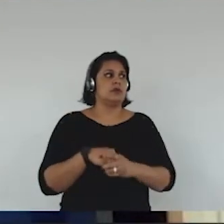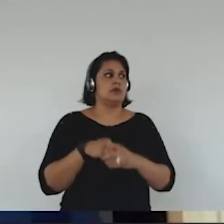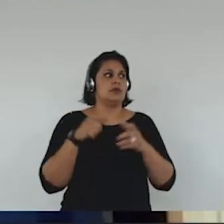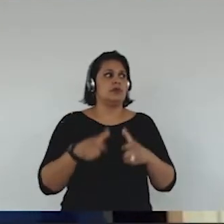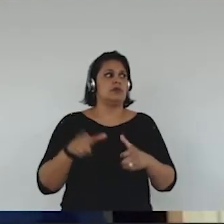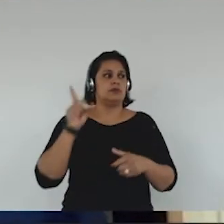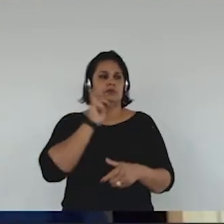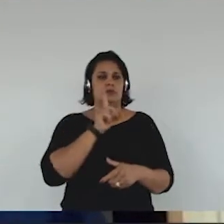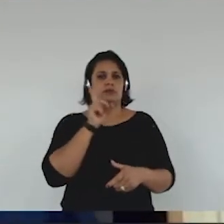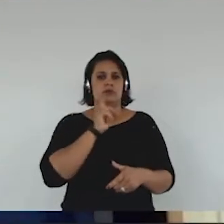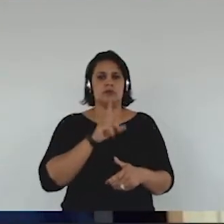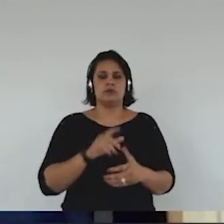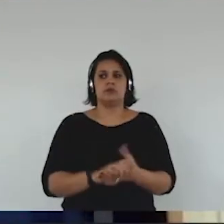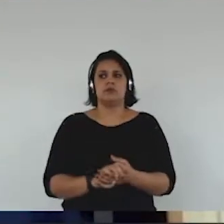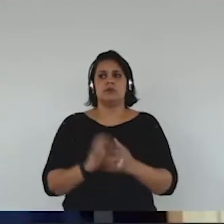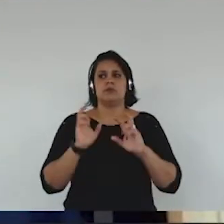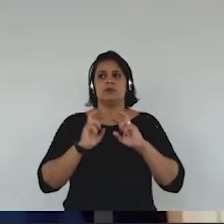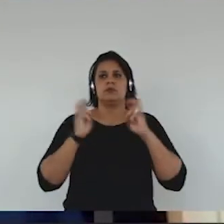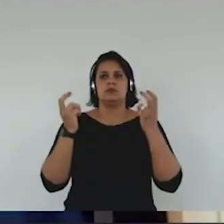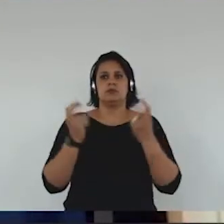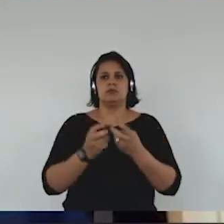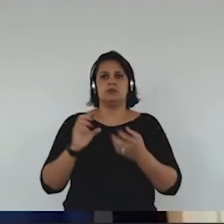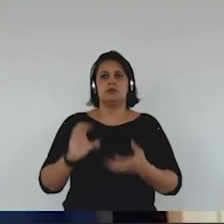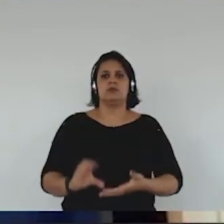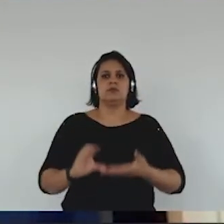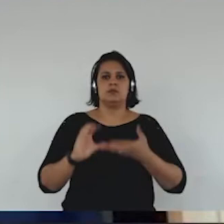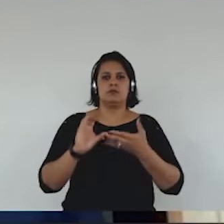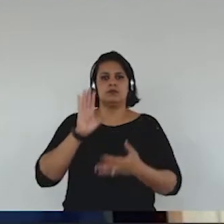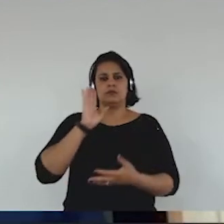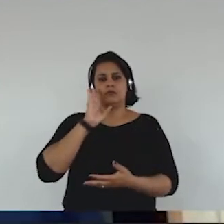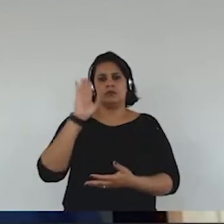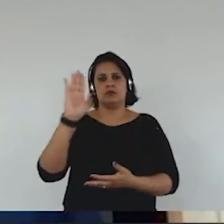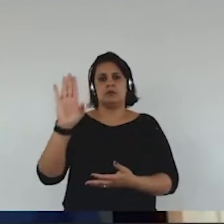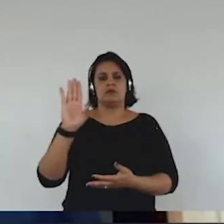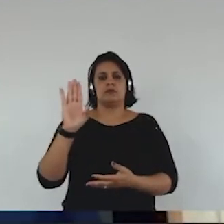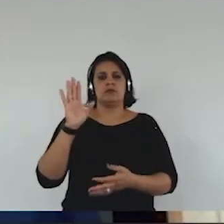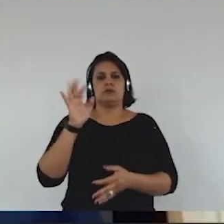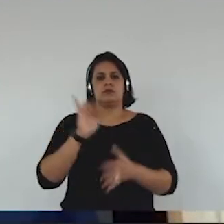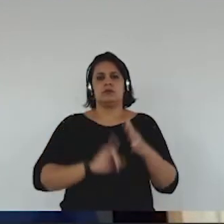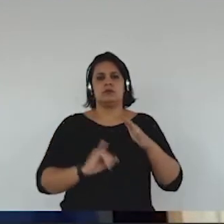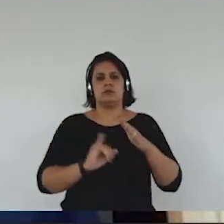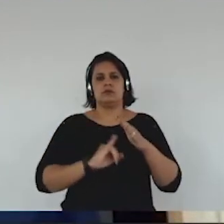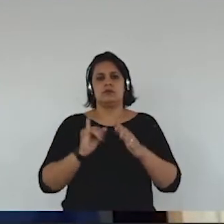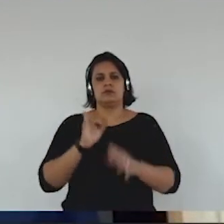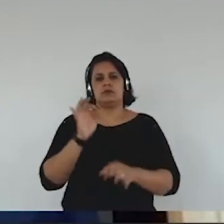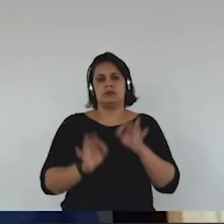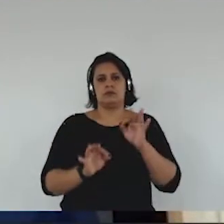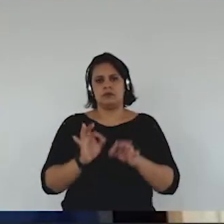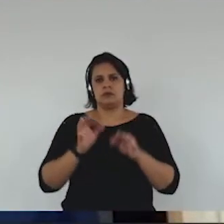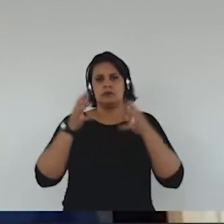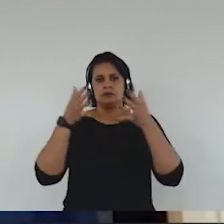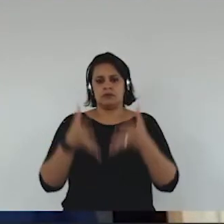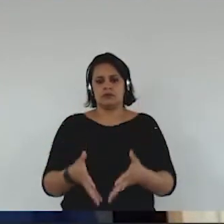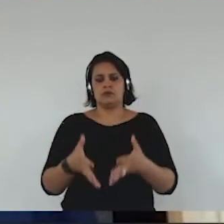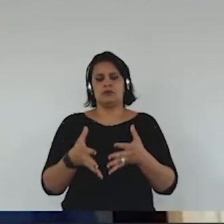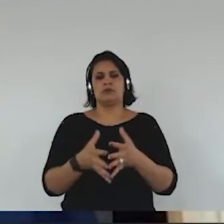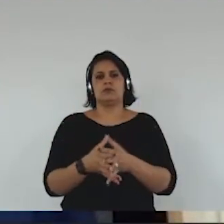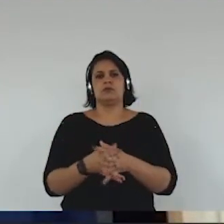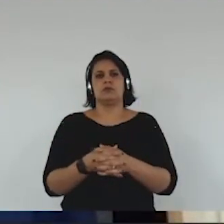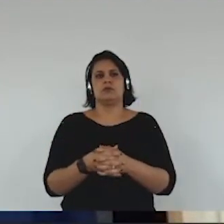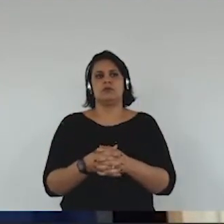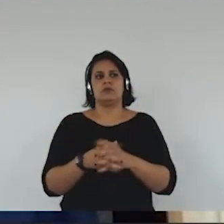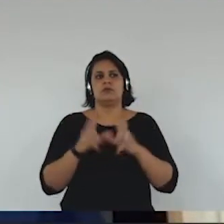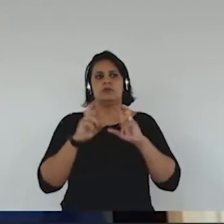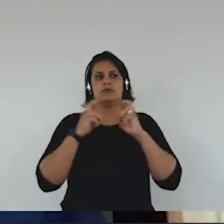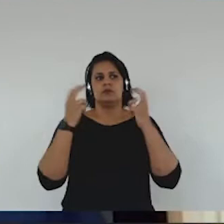de comitês e conselhos consultivos das principais instituições arbitrais brasileiras e participou da comissão de juristas convidada pelo